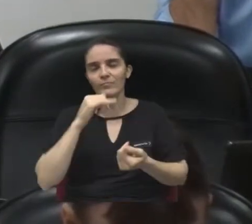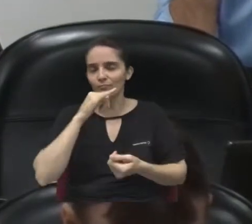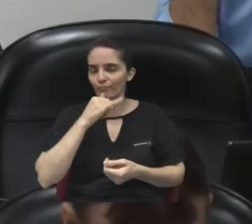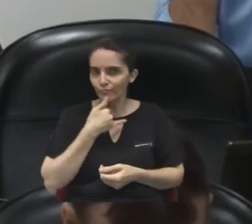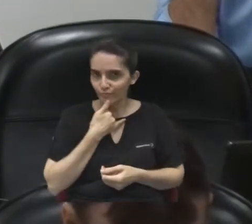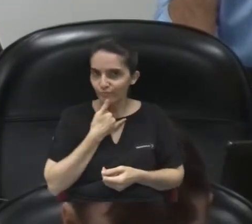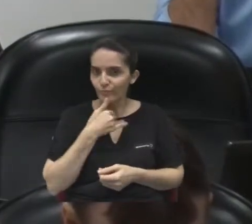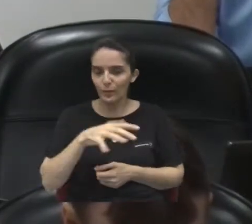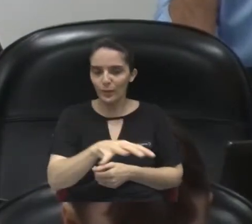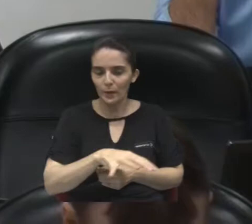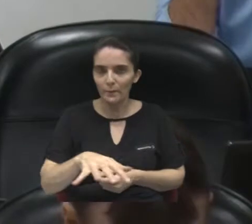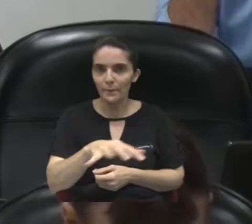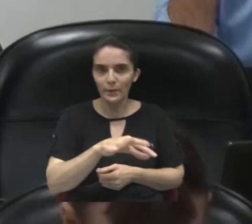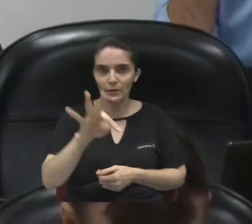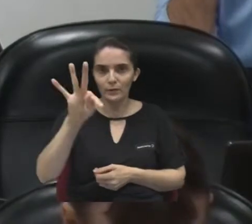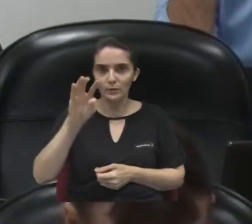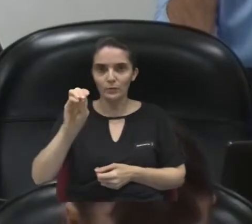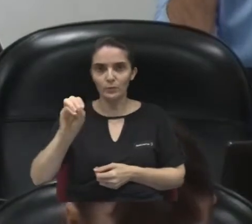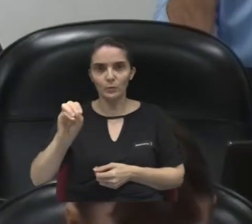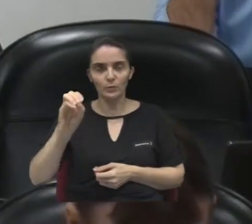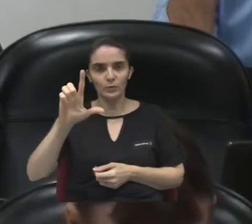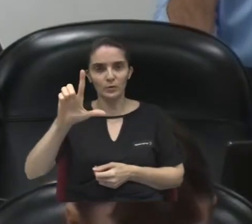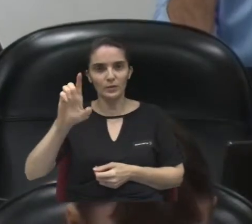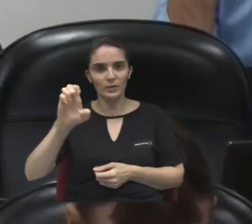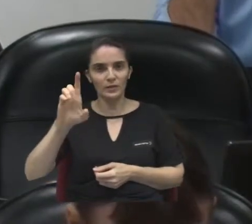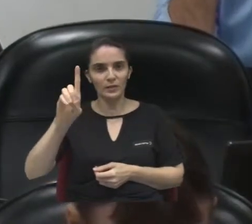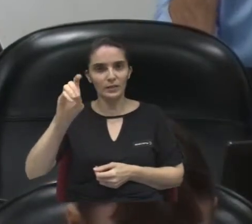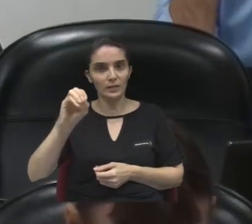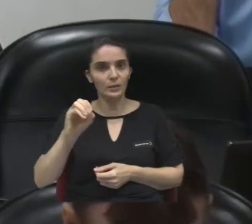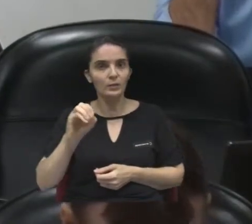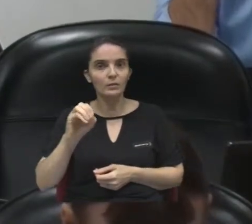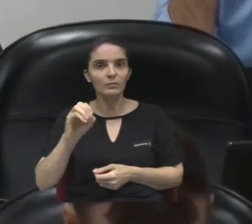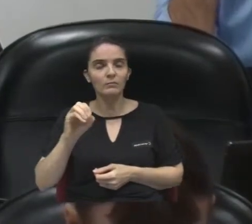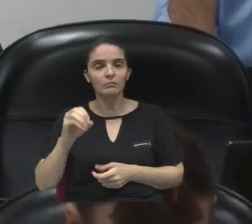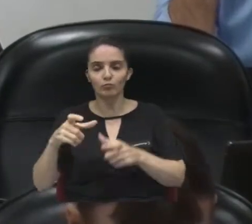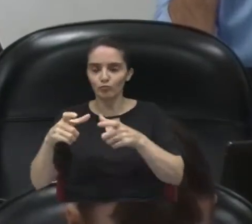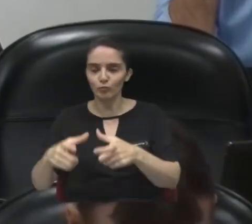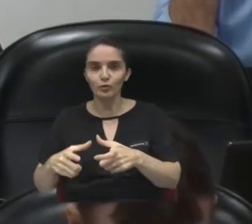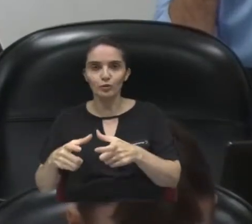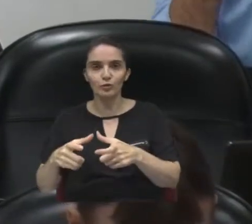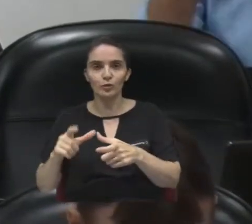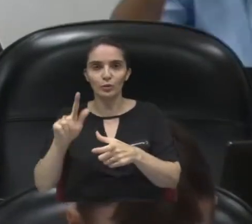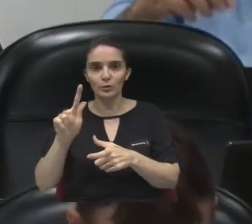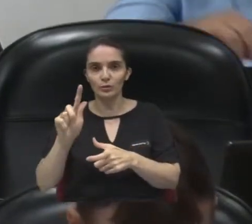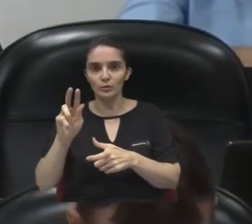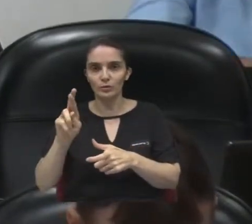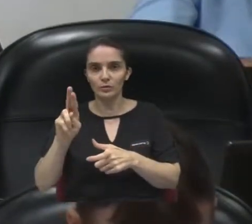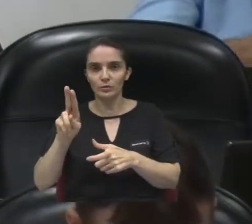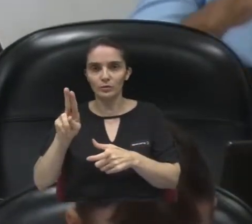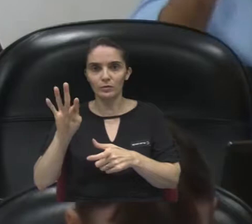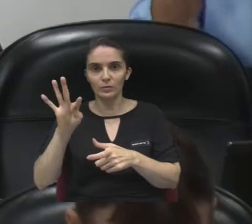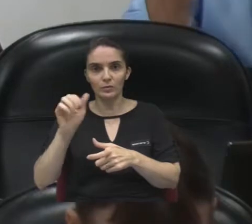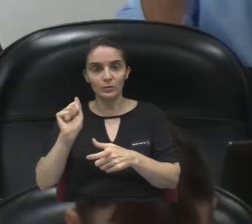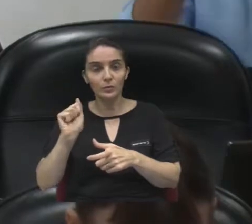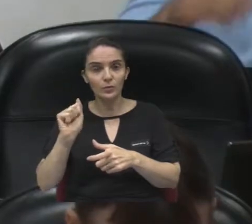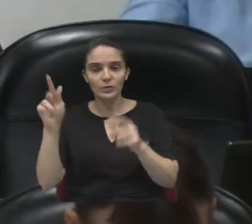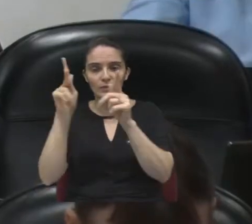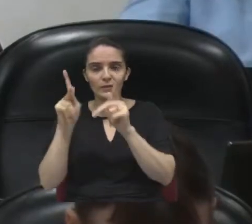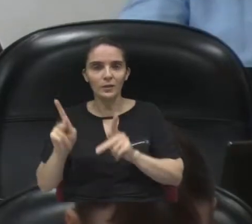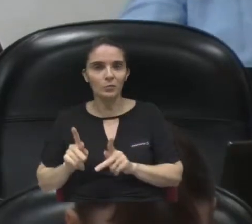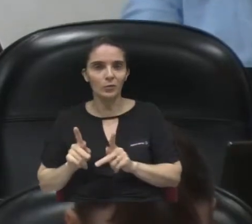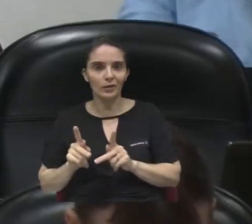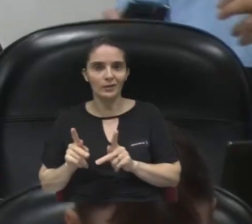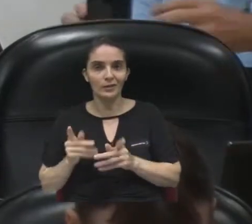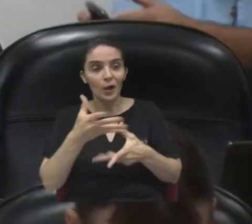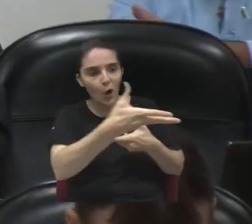da Praça Toledo Barros eu fiz na Gruta da Paz, convidando as pessoas para irem visitar, porque